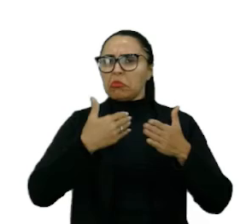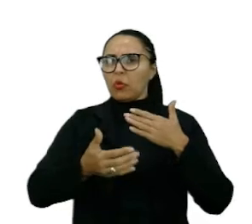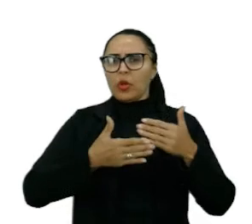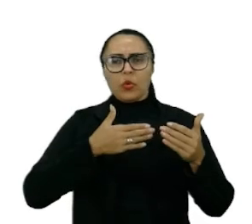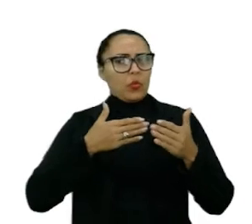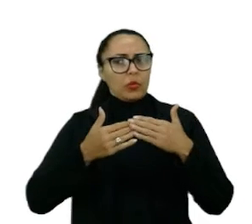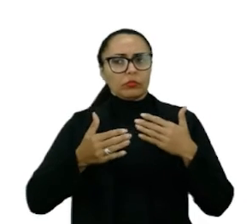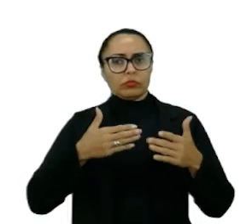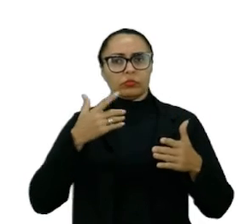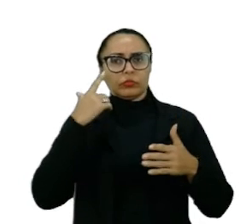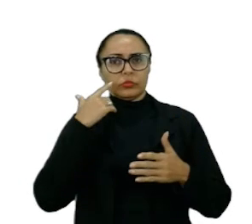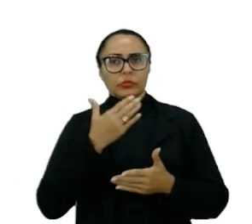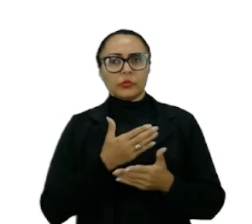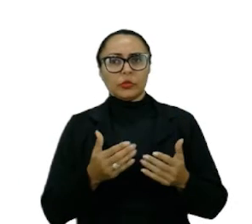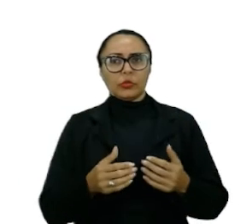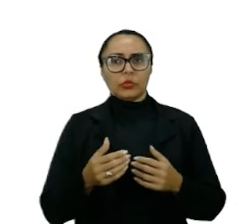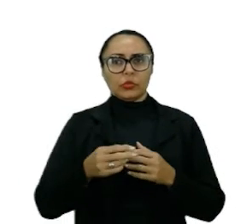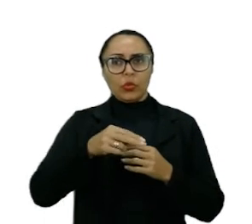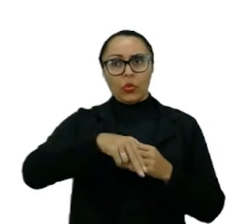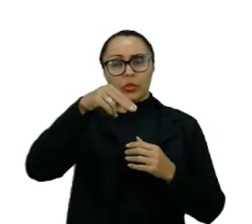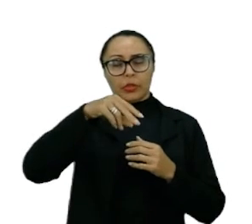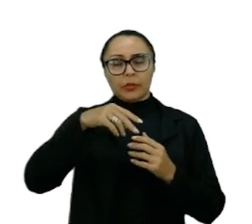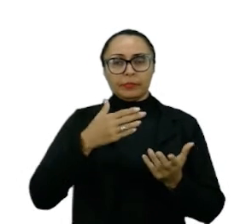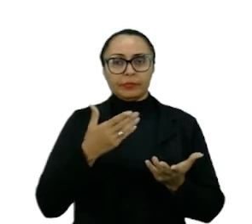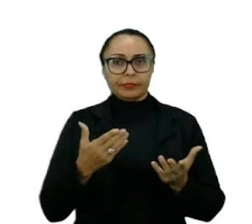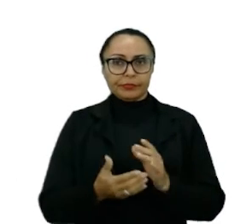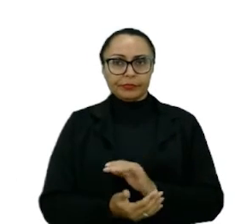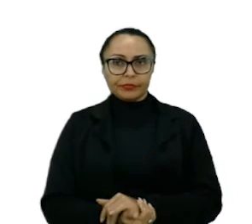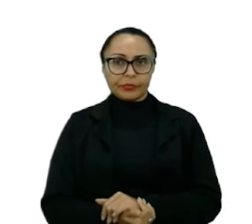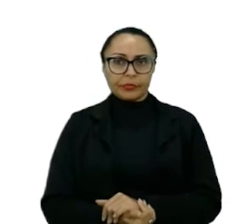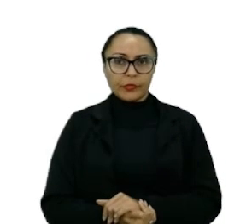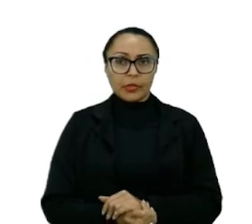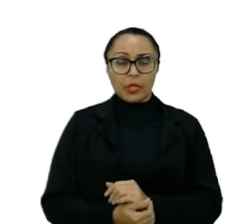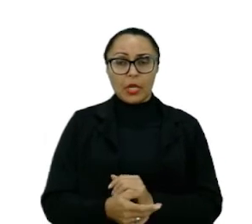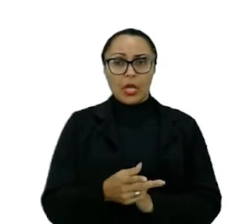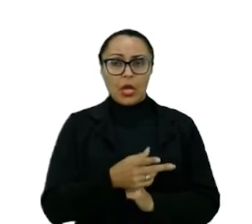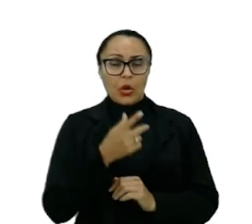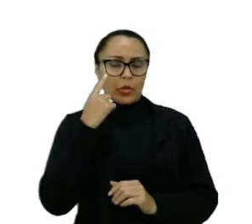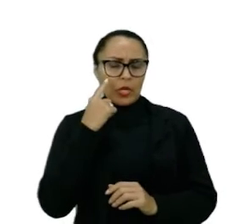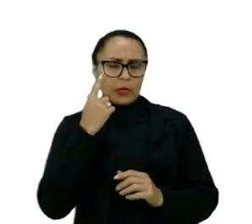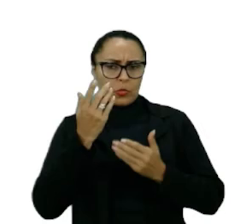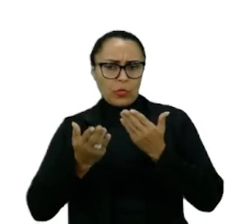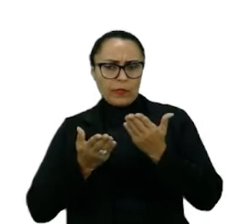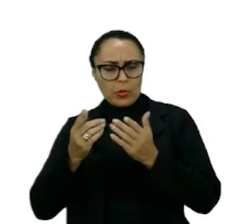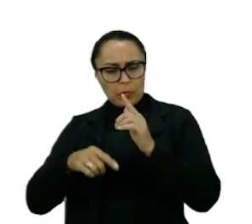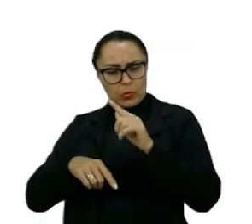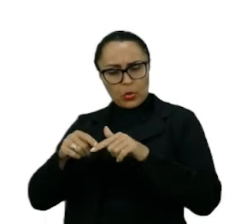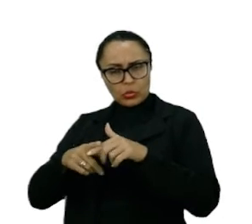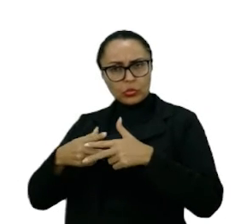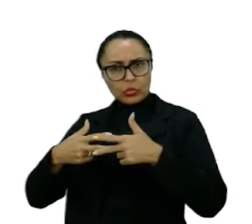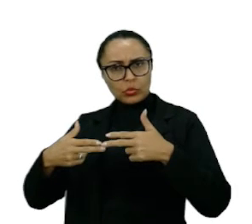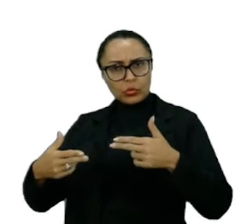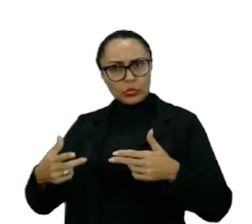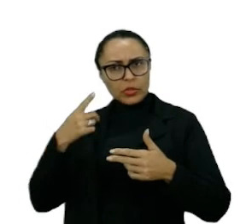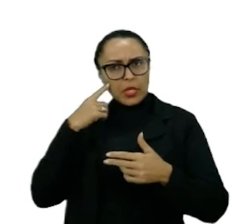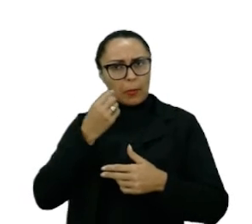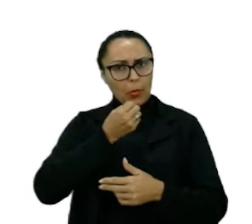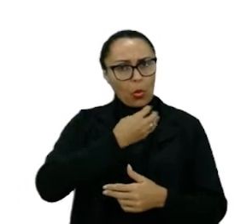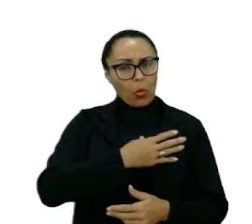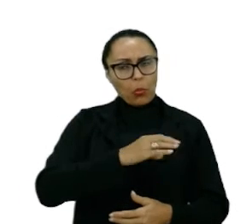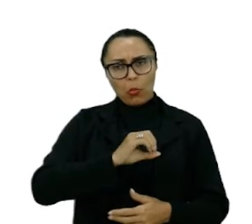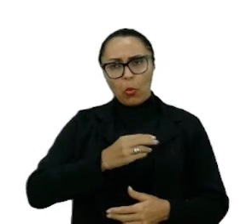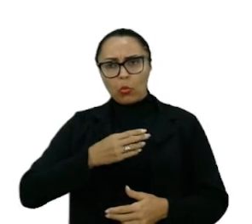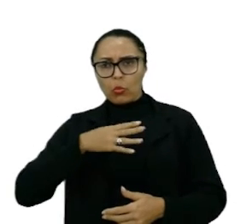do lote, ou seja, alguém confere o produto se está bom ou